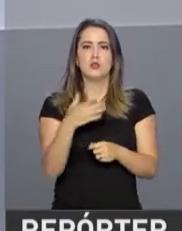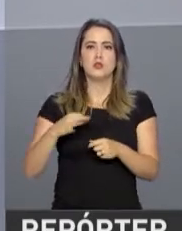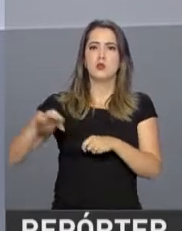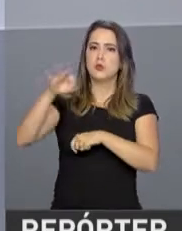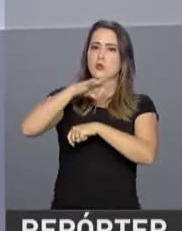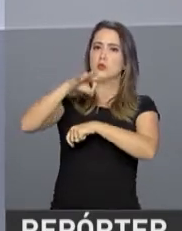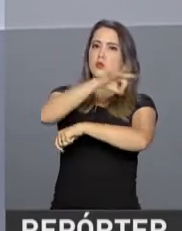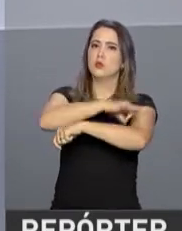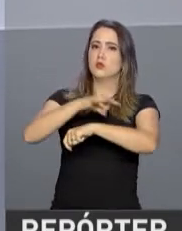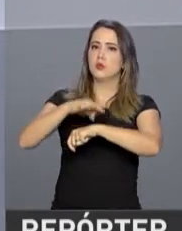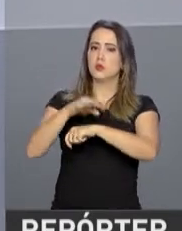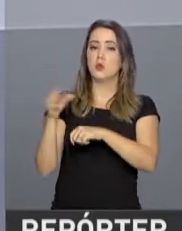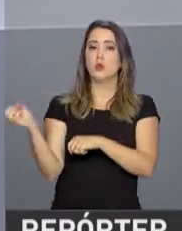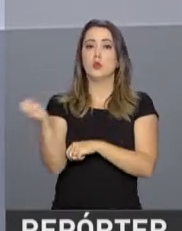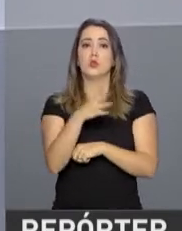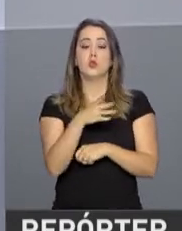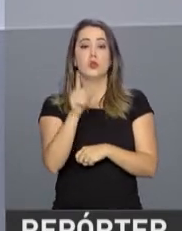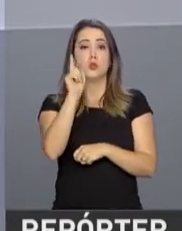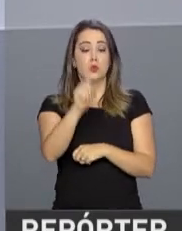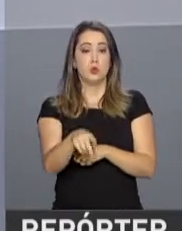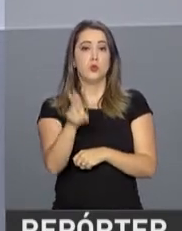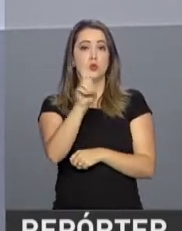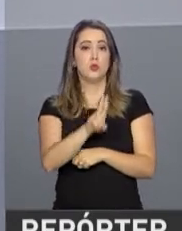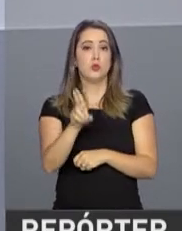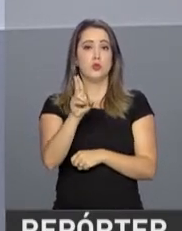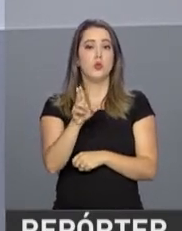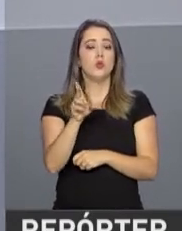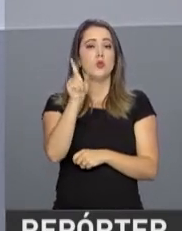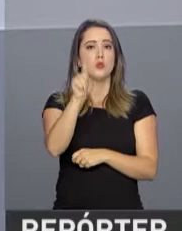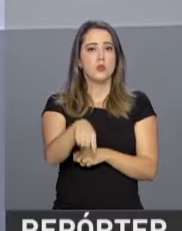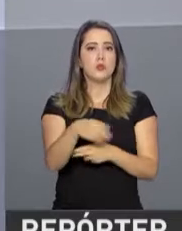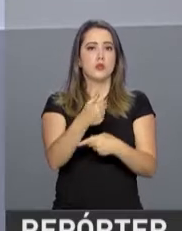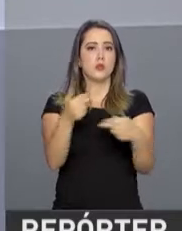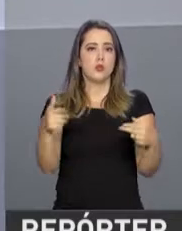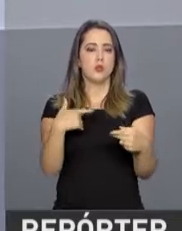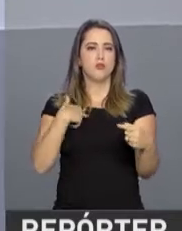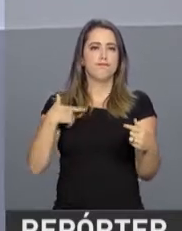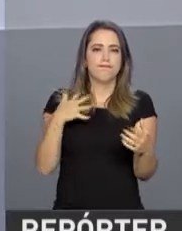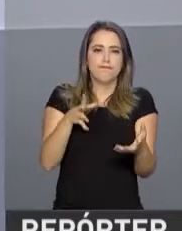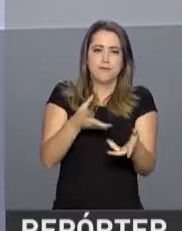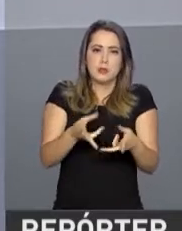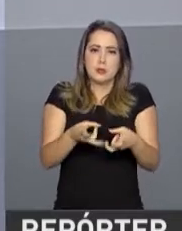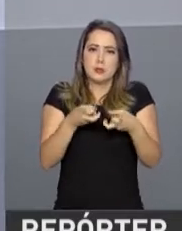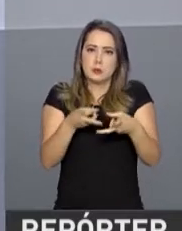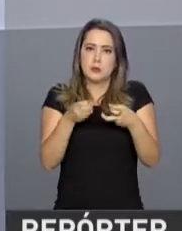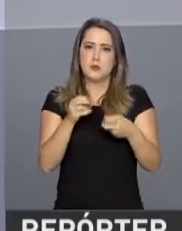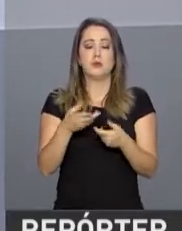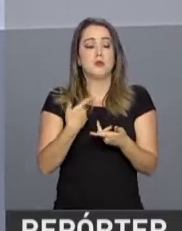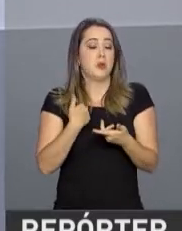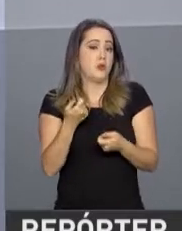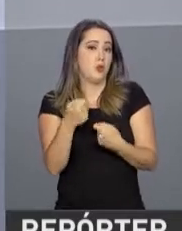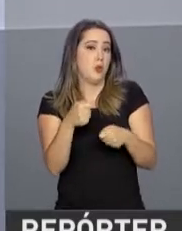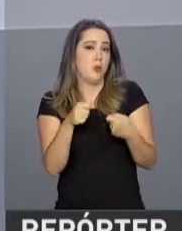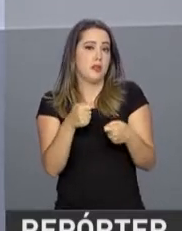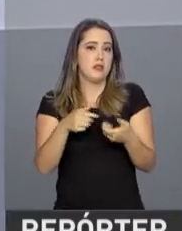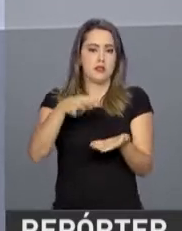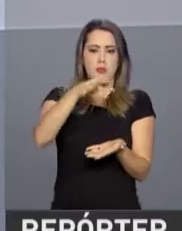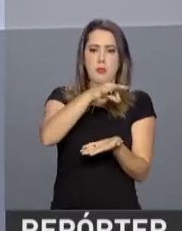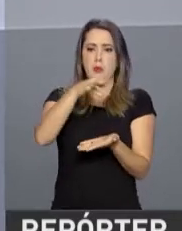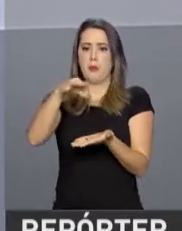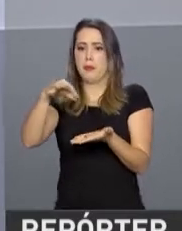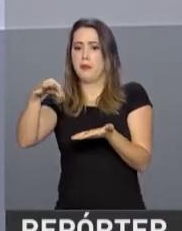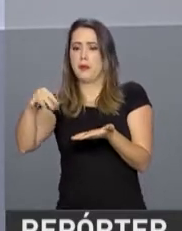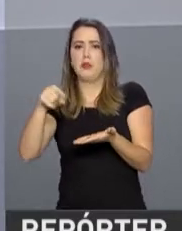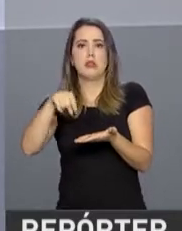aegypti o novo método em desenvolvimento utilizando equipamentos de infravermelho e dispensa o uso de reagentes que muitas vezes